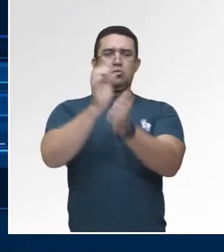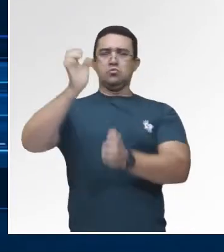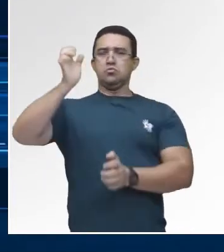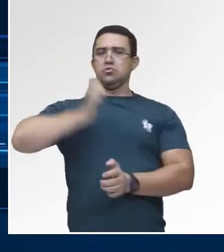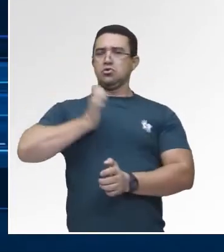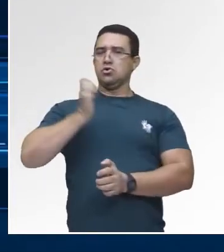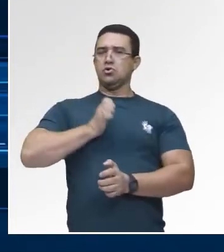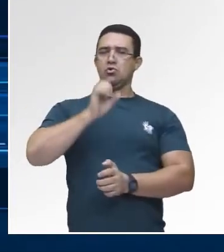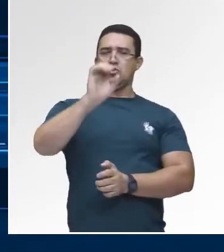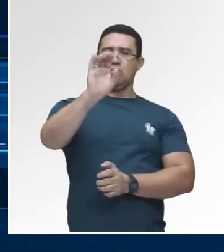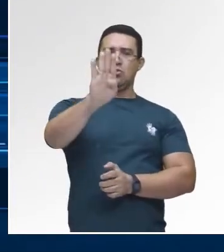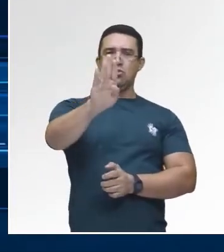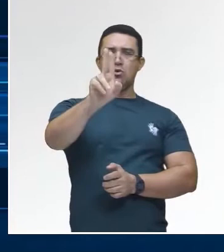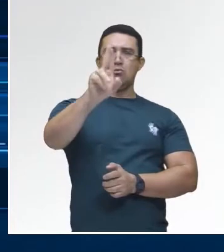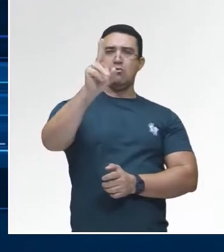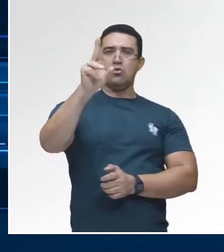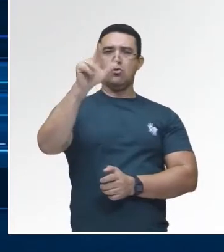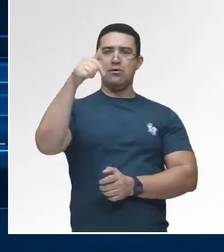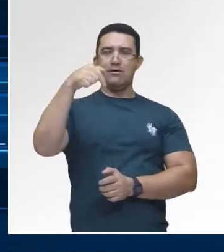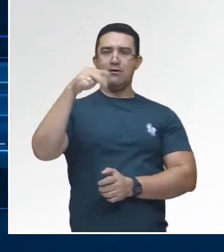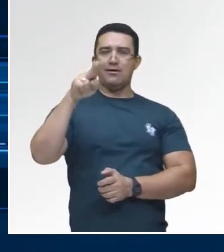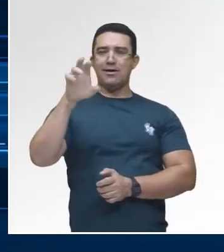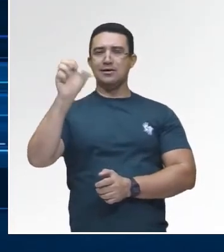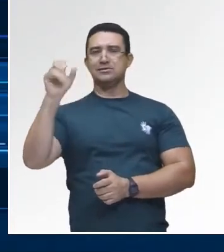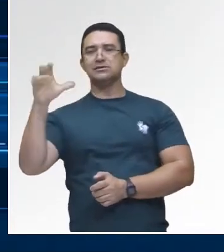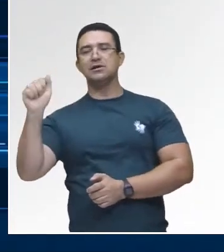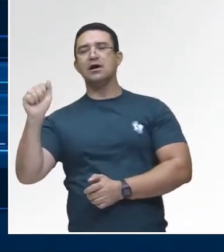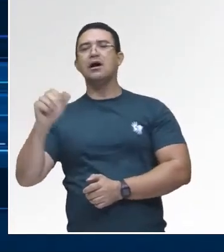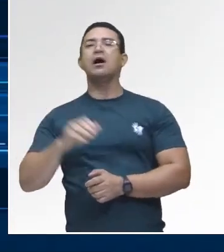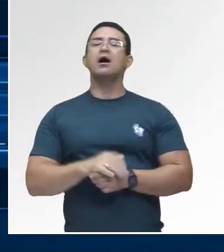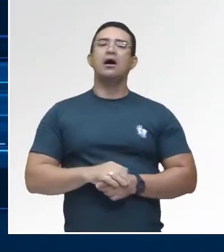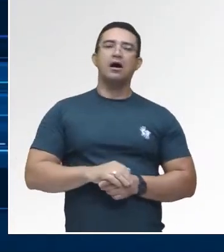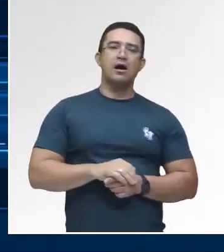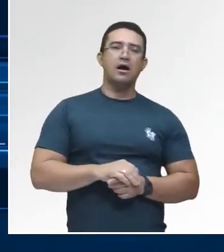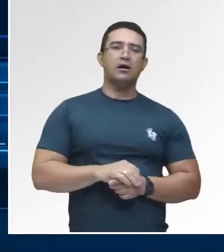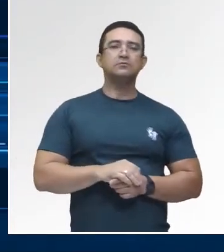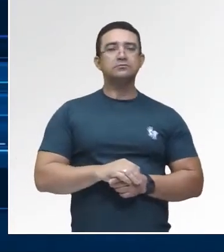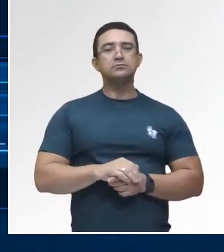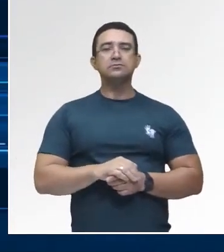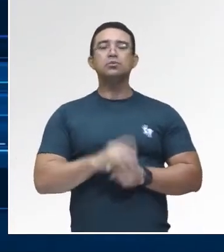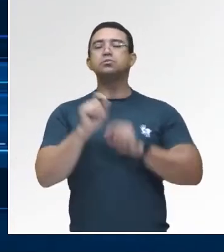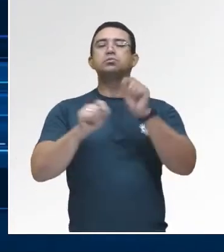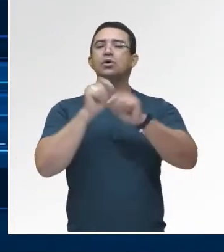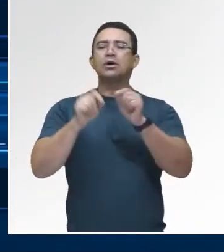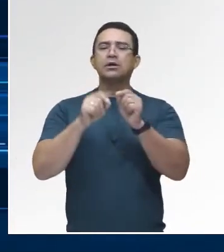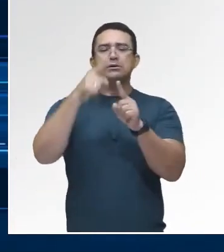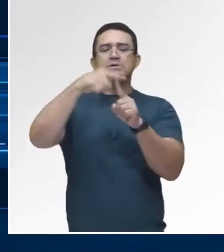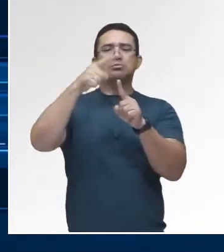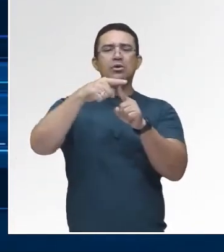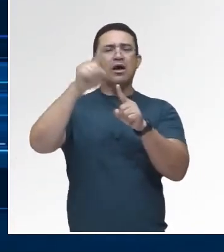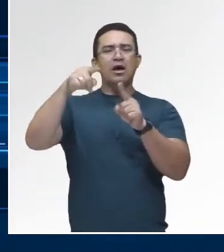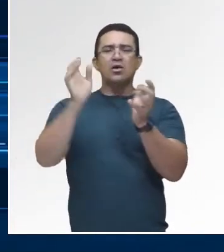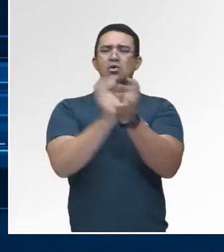burguesia. Aí você pergunta, por que, professor, que esse estilo romântico aí era da burguesia,